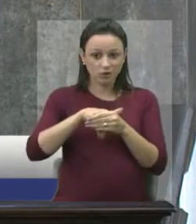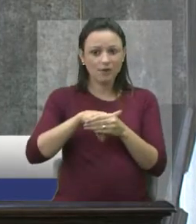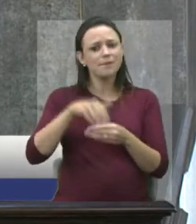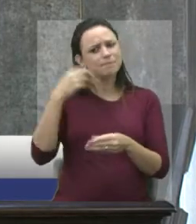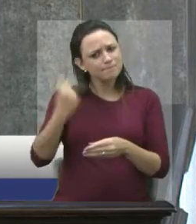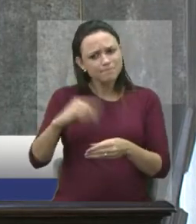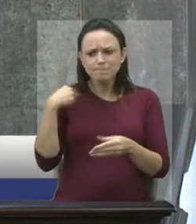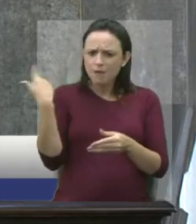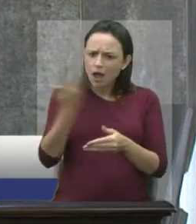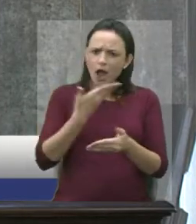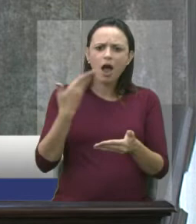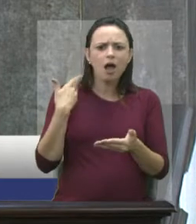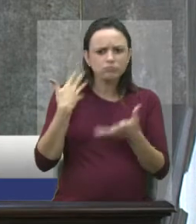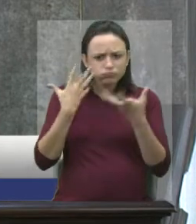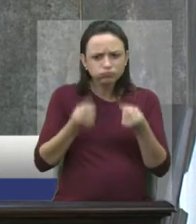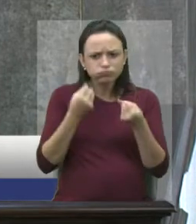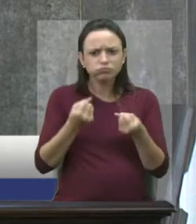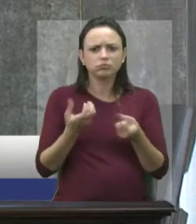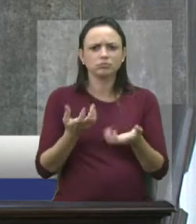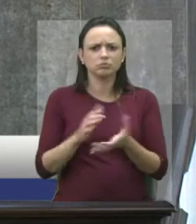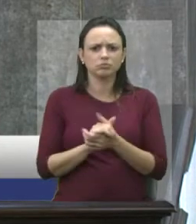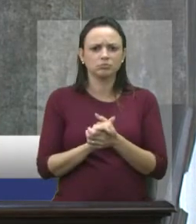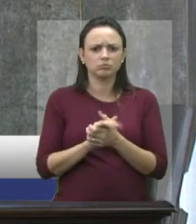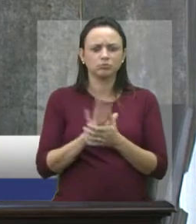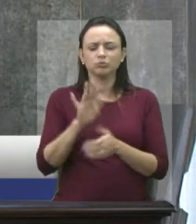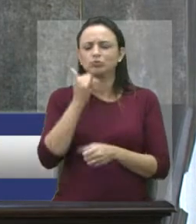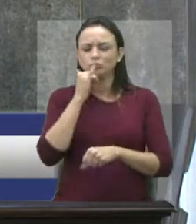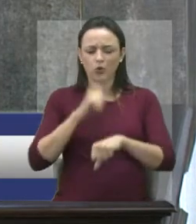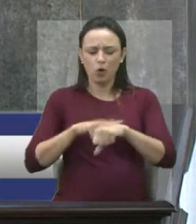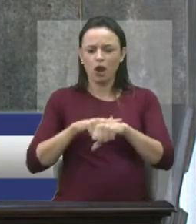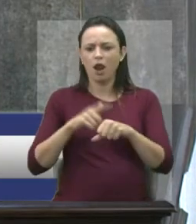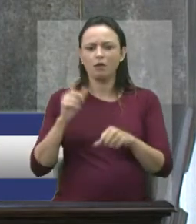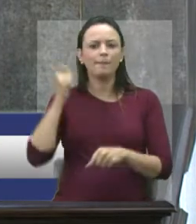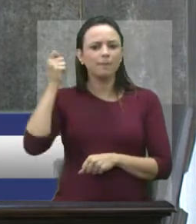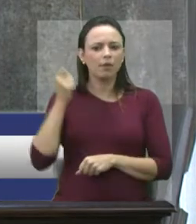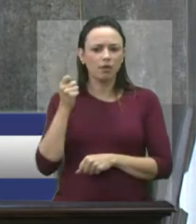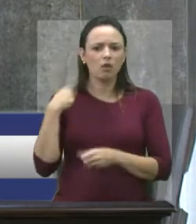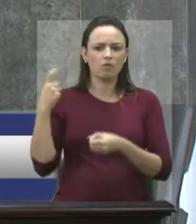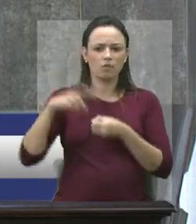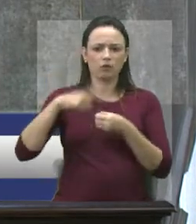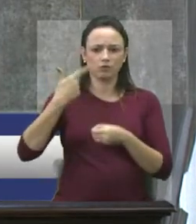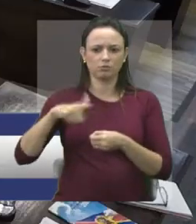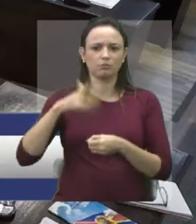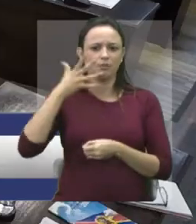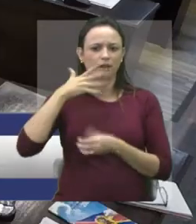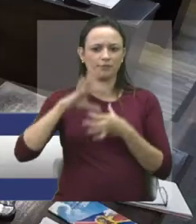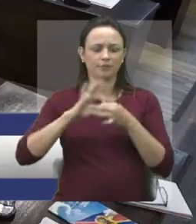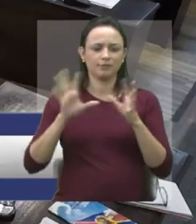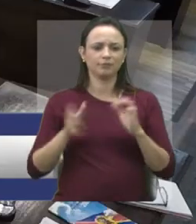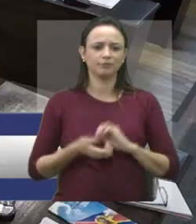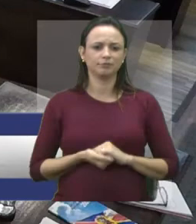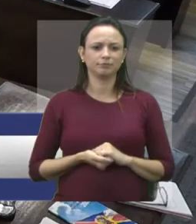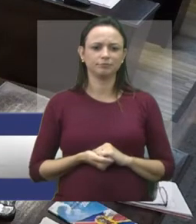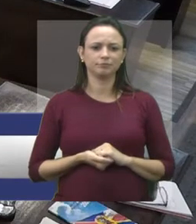emendas. Não gosto de sair do meu horário, senhor. Eu volto na palavra livre.